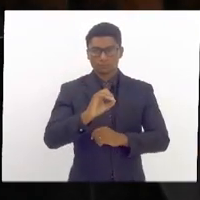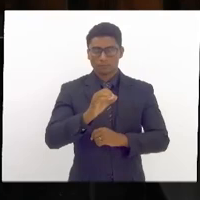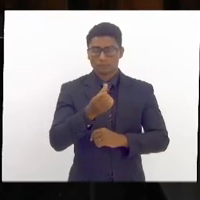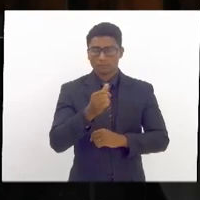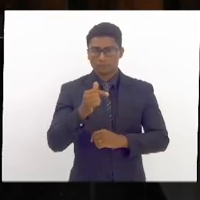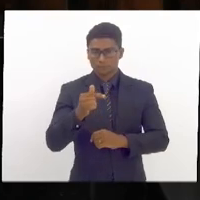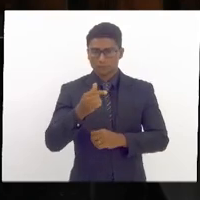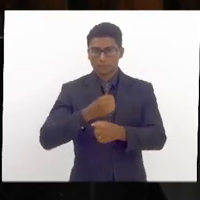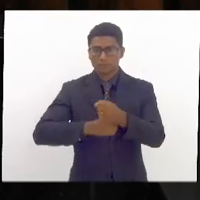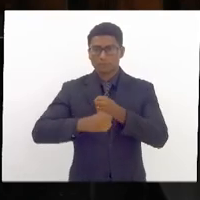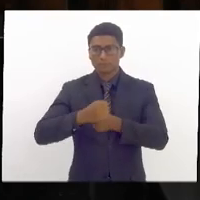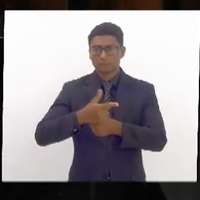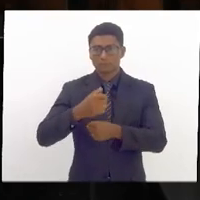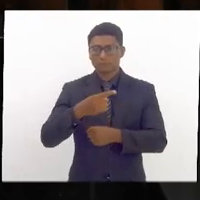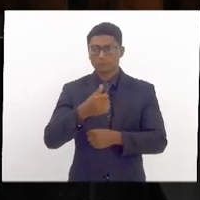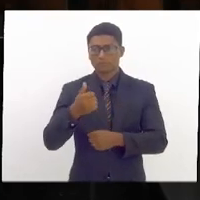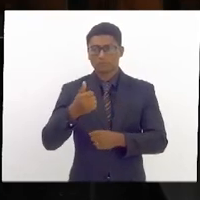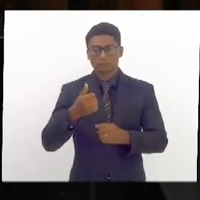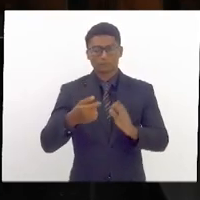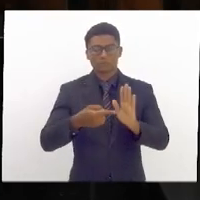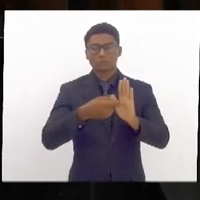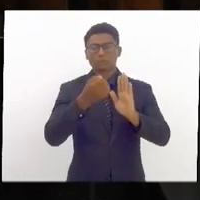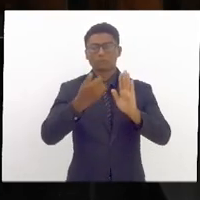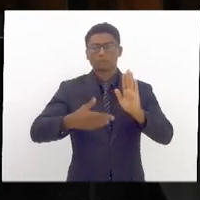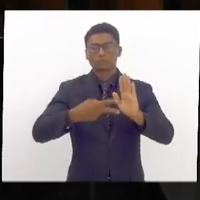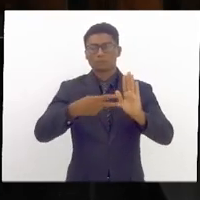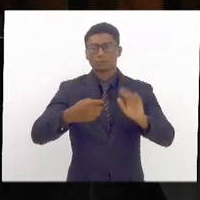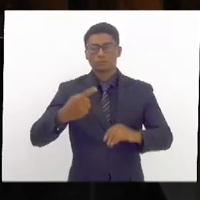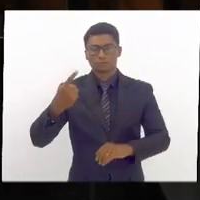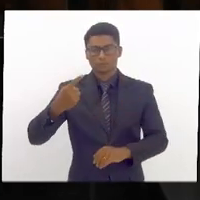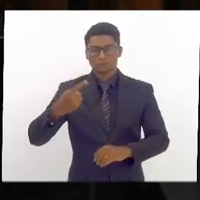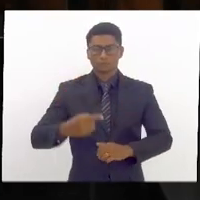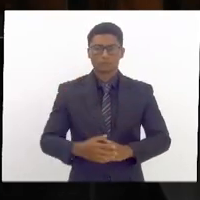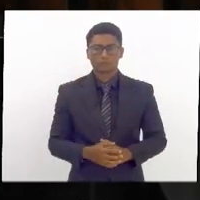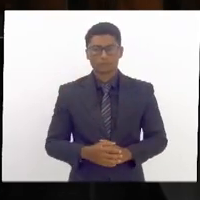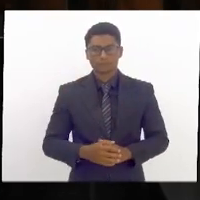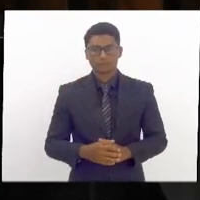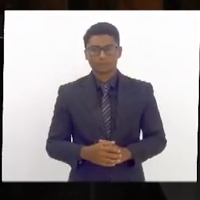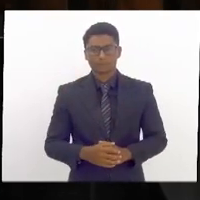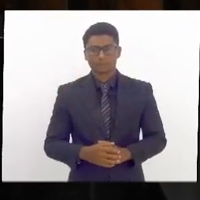6067-2011, alterada, diz o seguinte: artigo 1º,